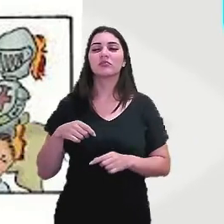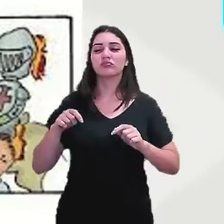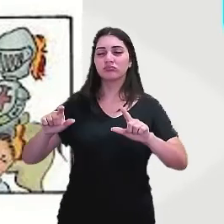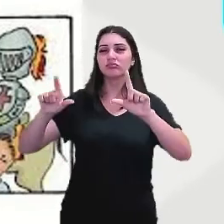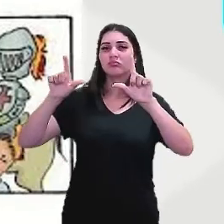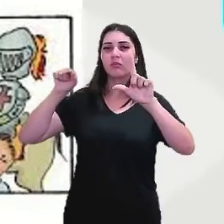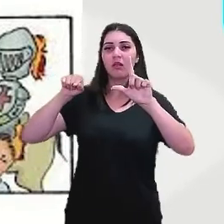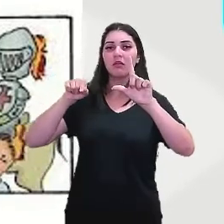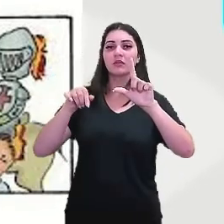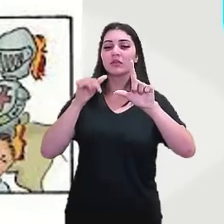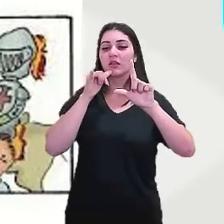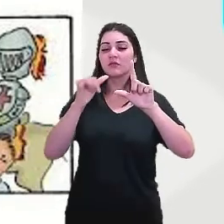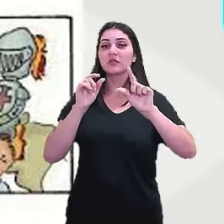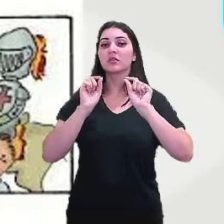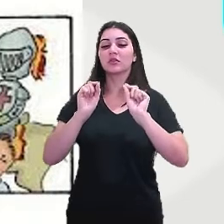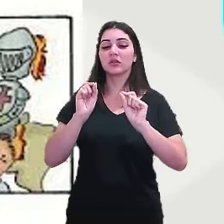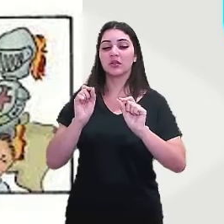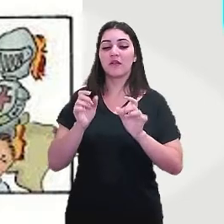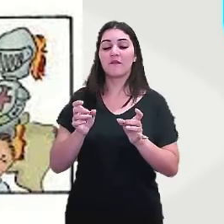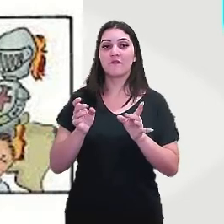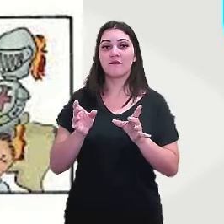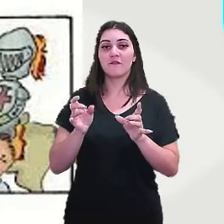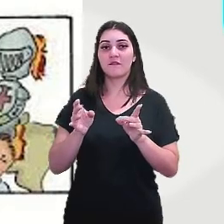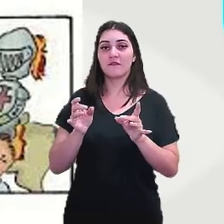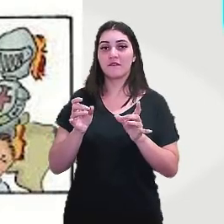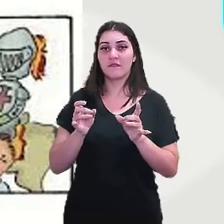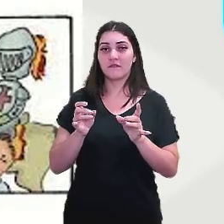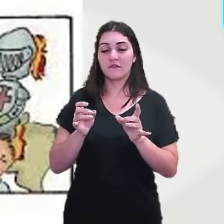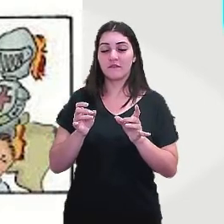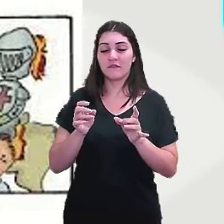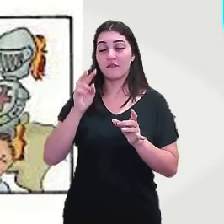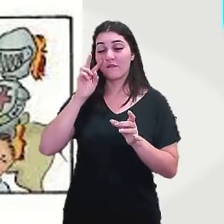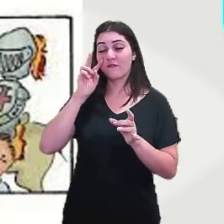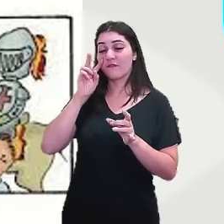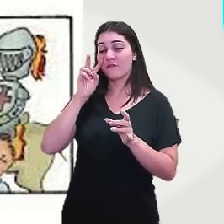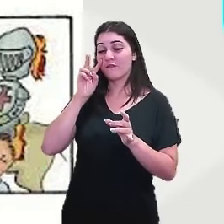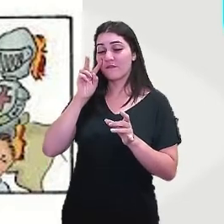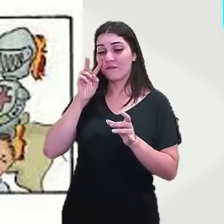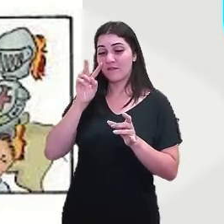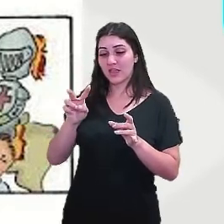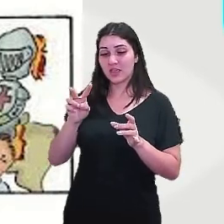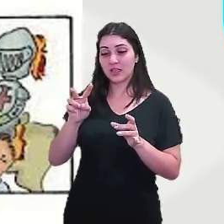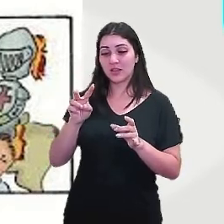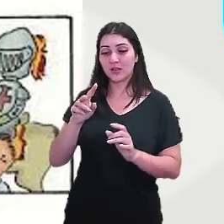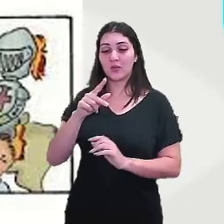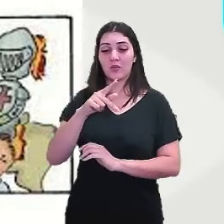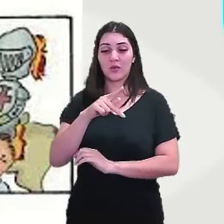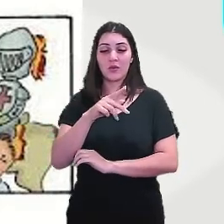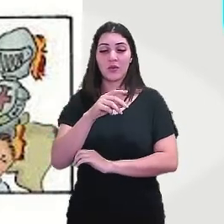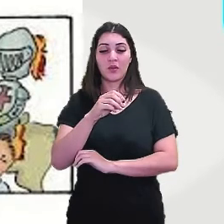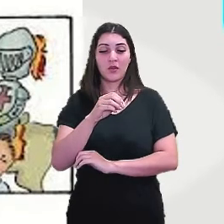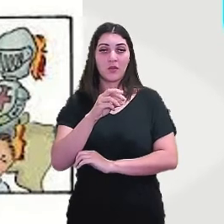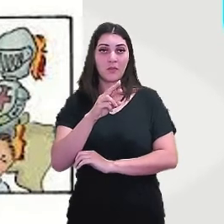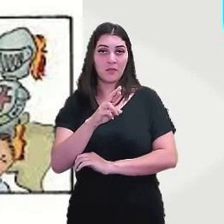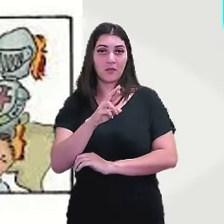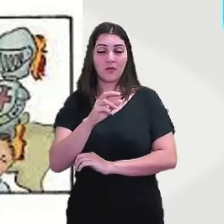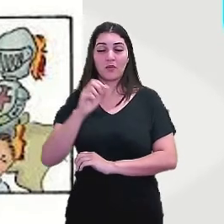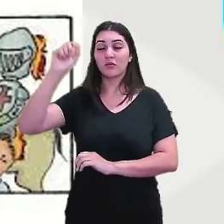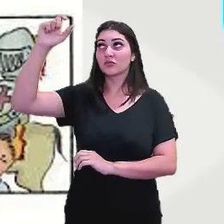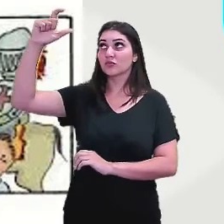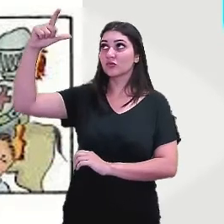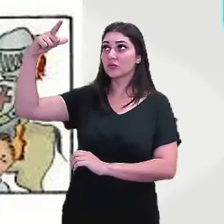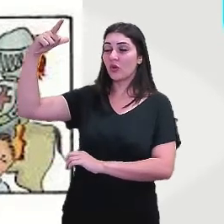Palavras homônimas e parônimas. Então, vamos aqui, ó, mais palavras homônimas e parônimas em Armandinho. Então,